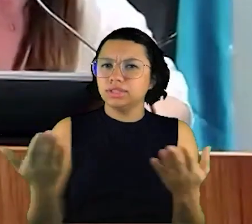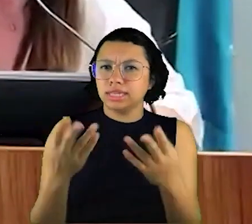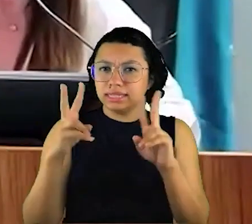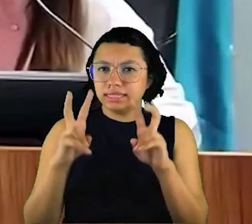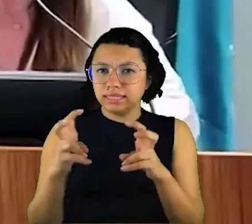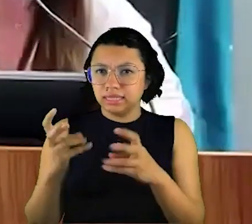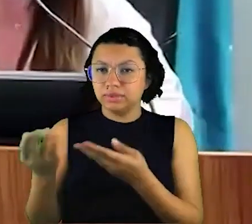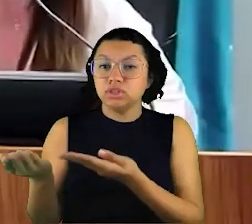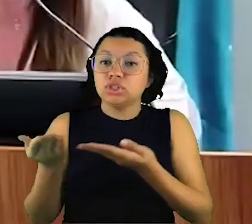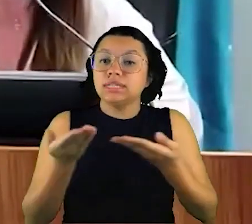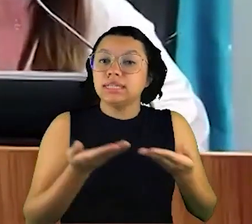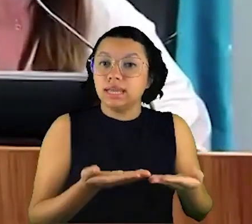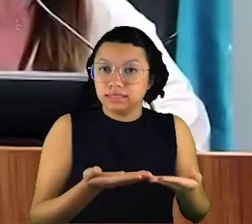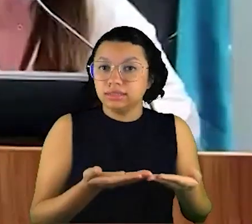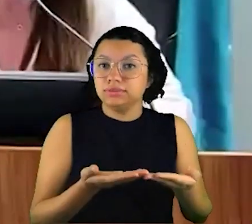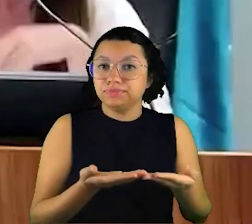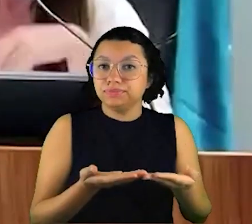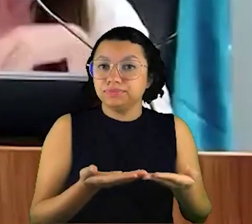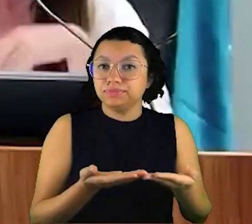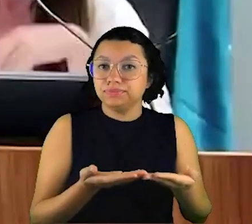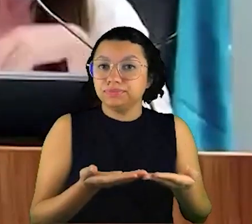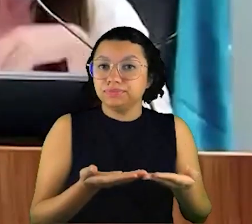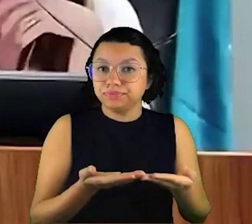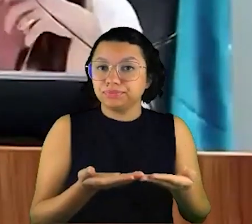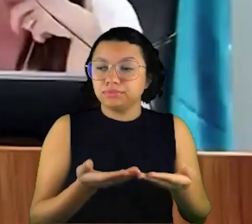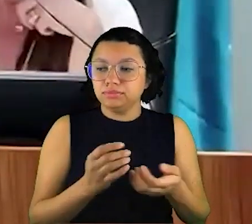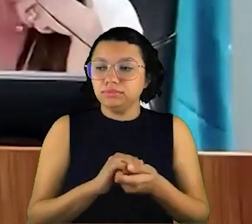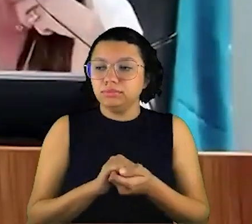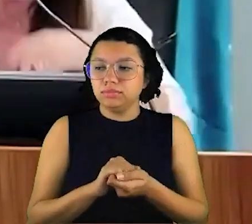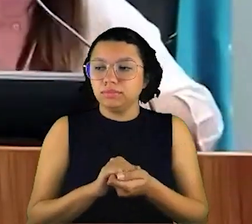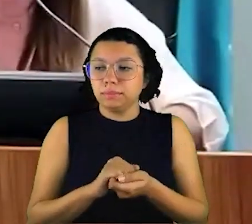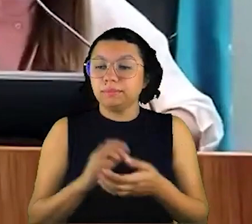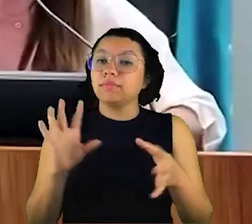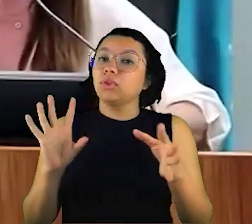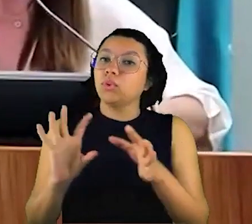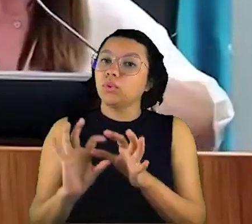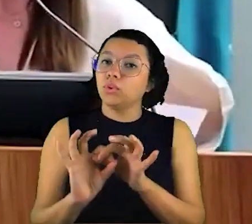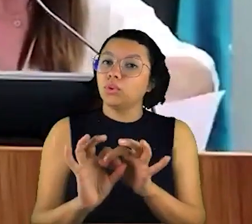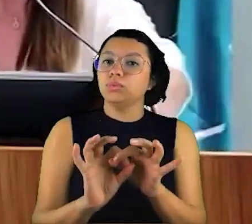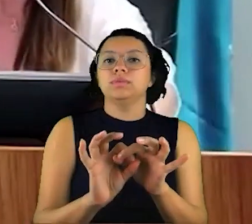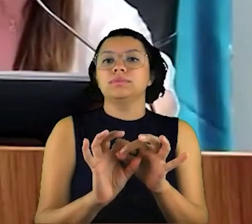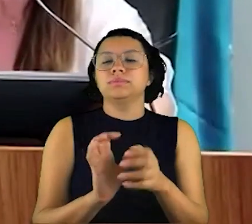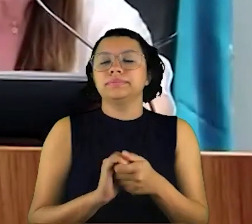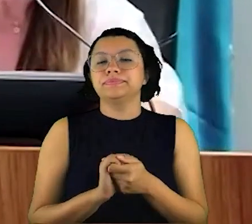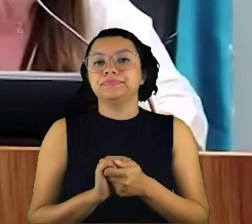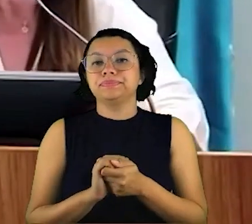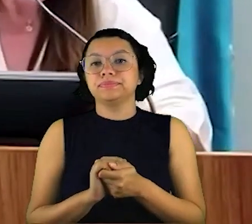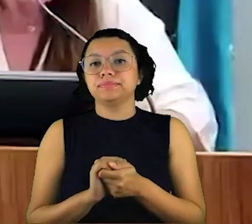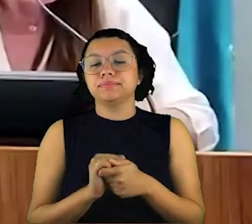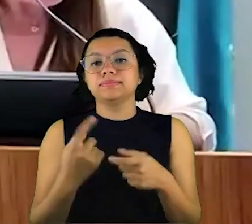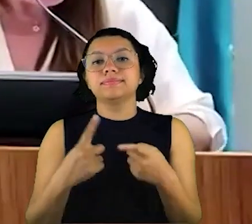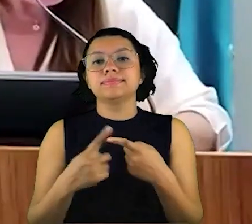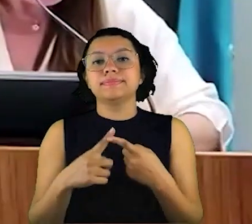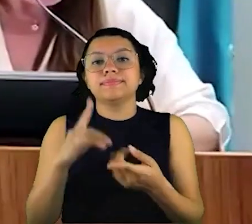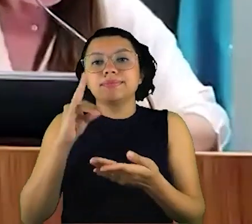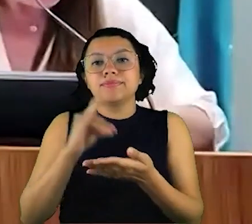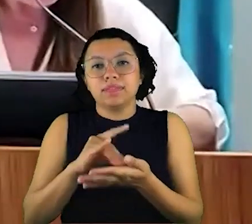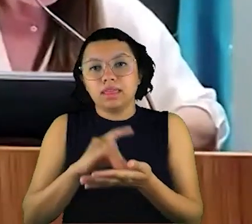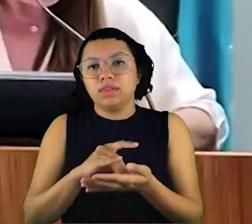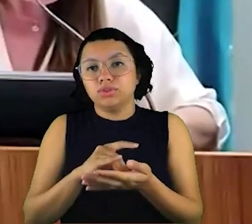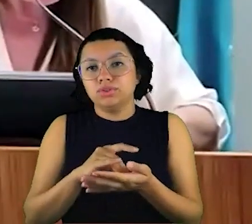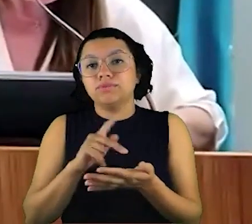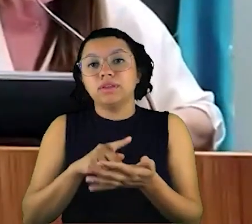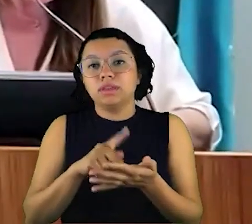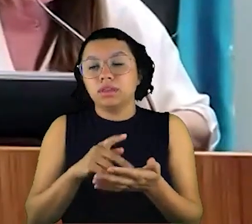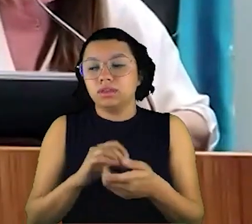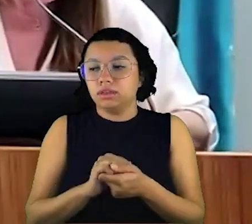seja trazido. O juiz Paulo César bebe um copo de água. A contexto. Né? Porque, de fato,